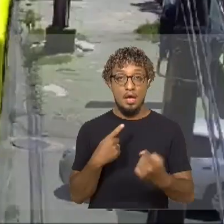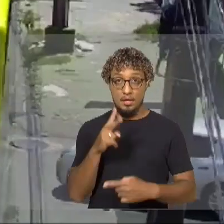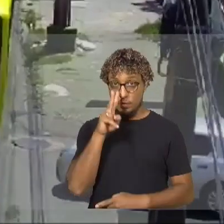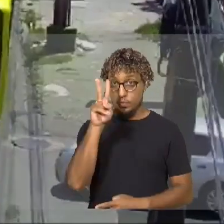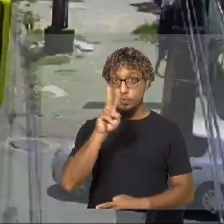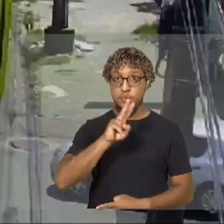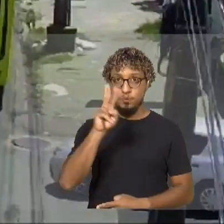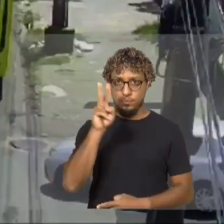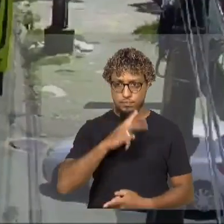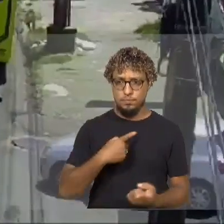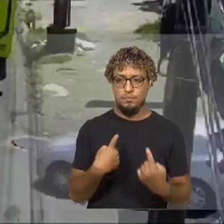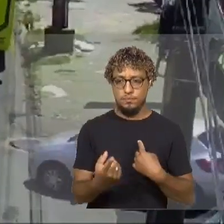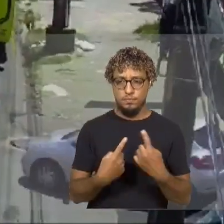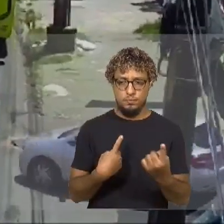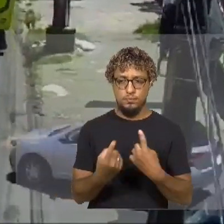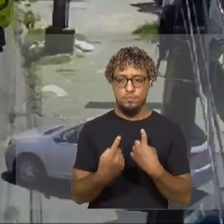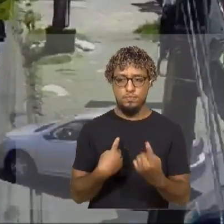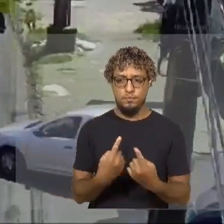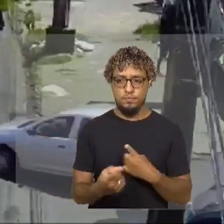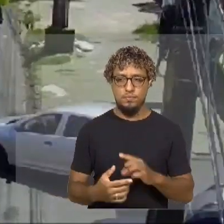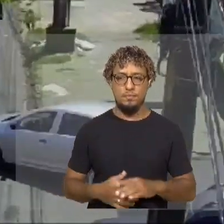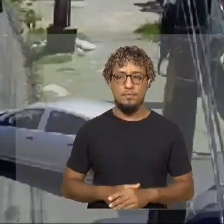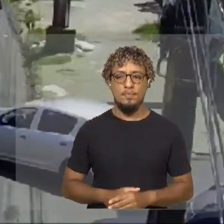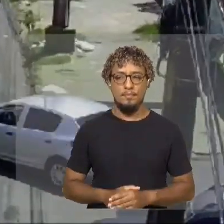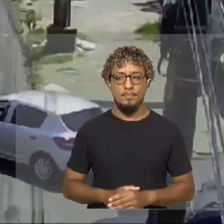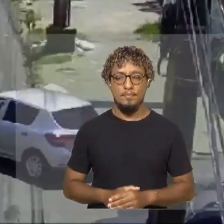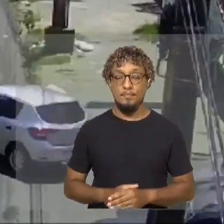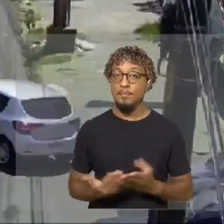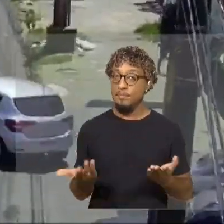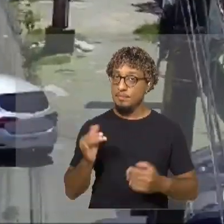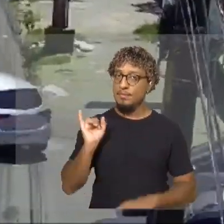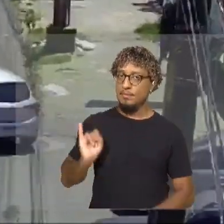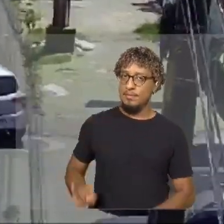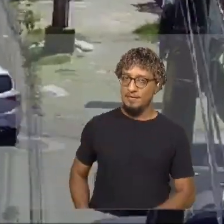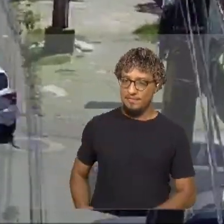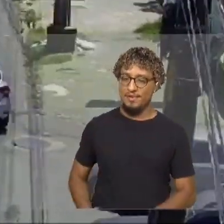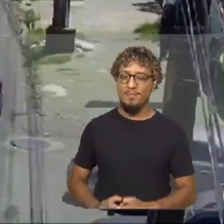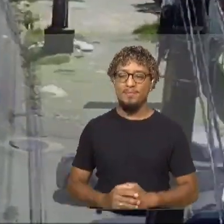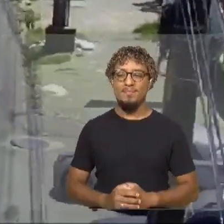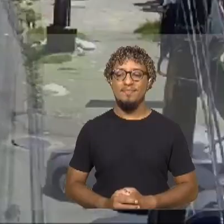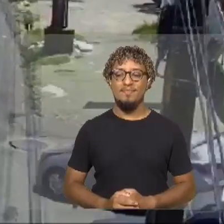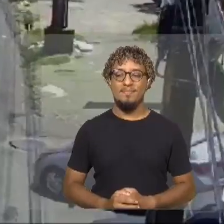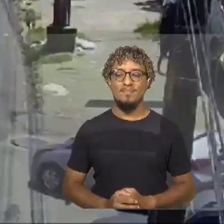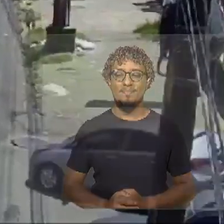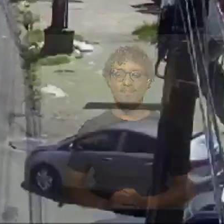Vamos para o intervalo, mas antes você fica com as dicas de português.